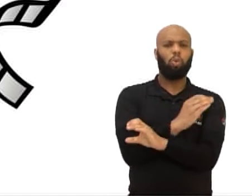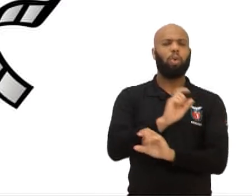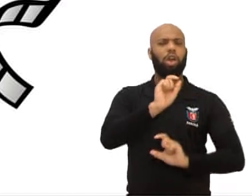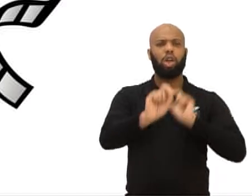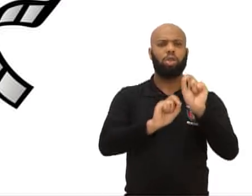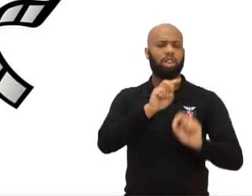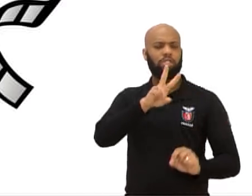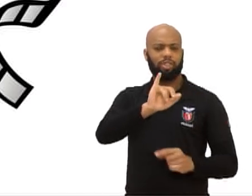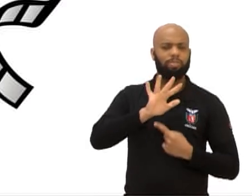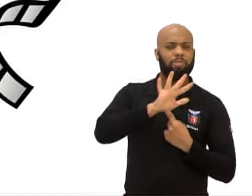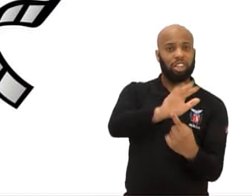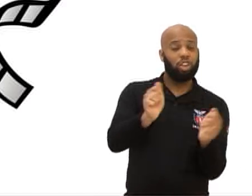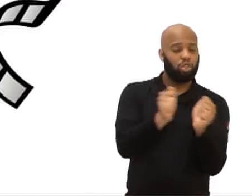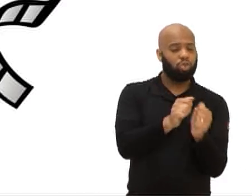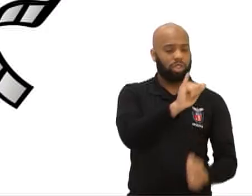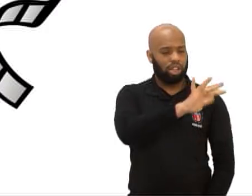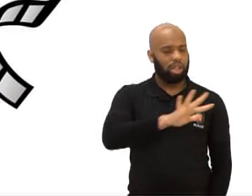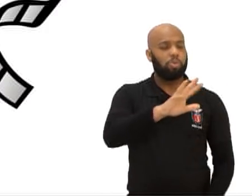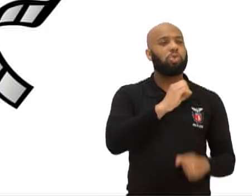apresentado junto às imagens em